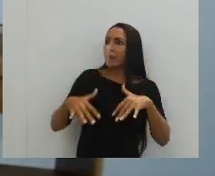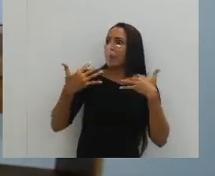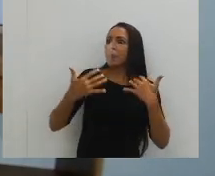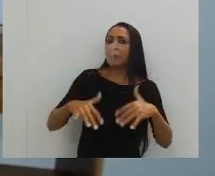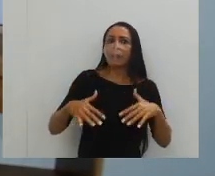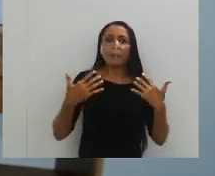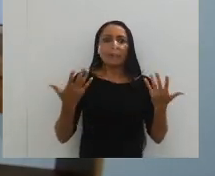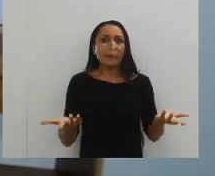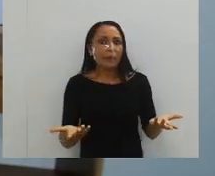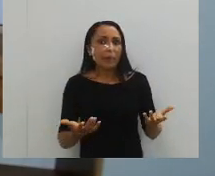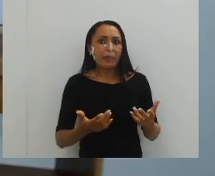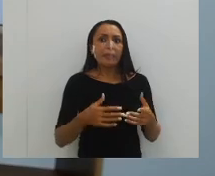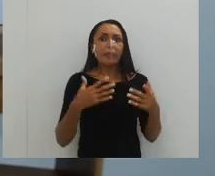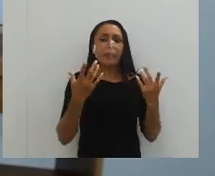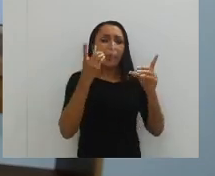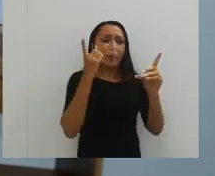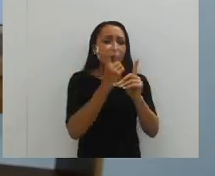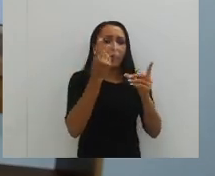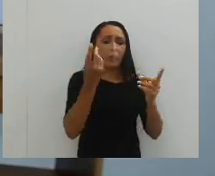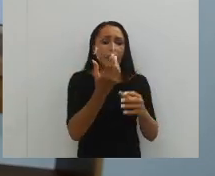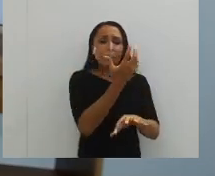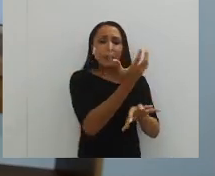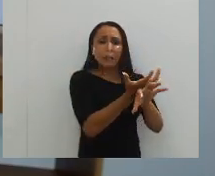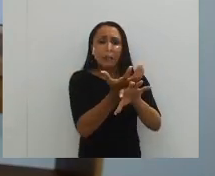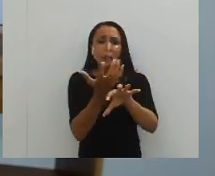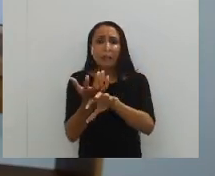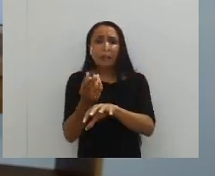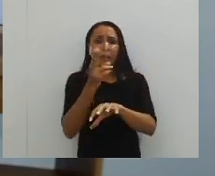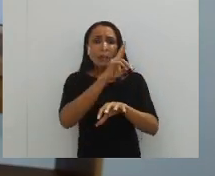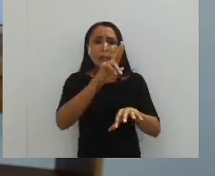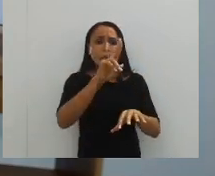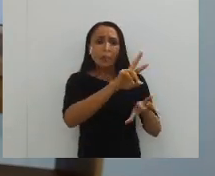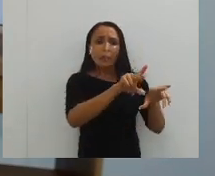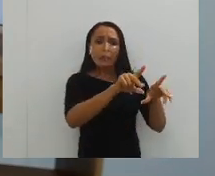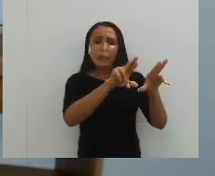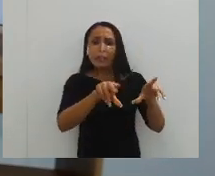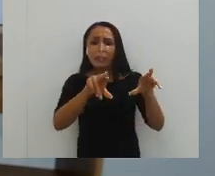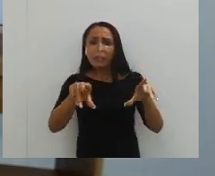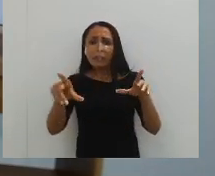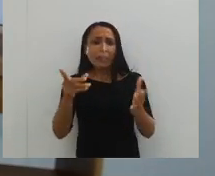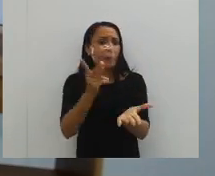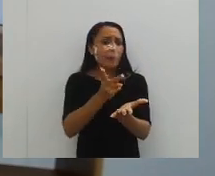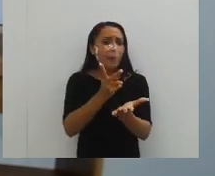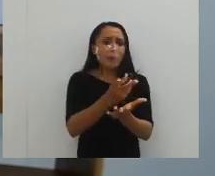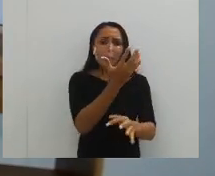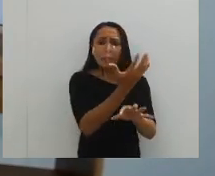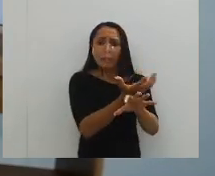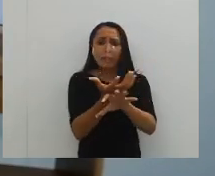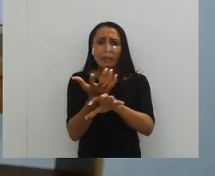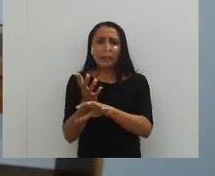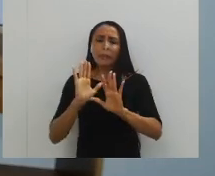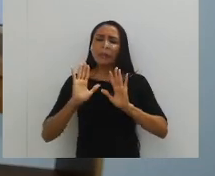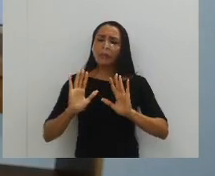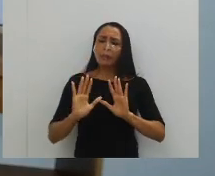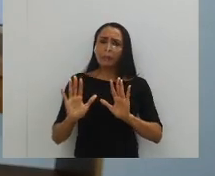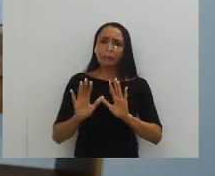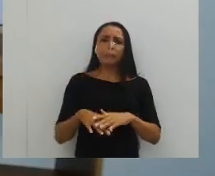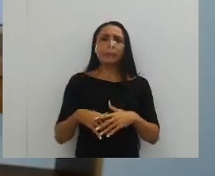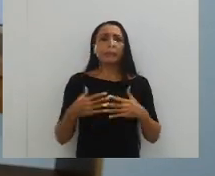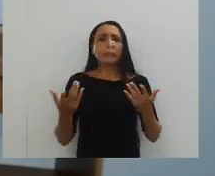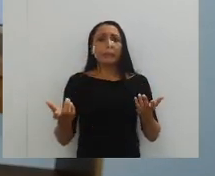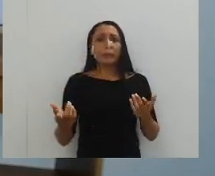identificar a planta só porque a planta vinha com nomes diferentes. Aí ele disse assim, olha, eu não sou contra, presta atenção, eu não